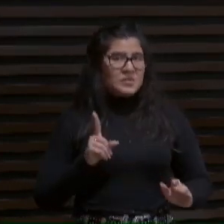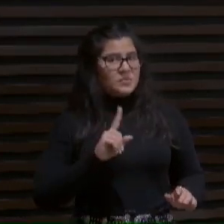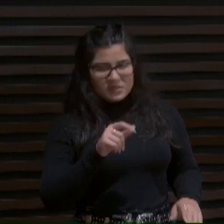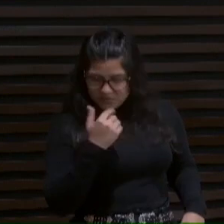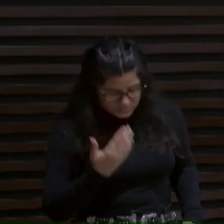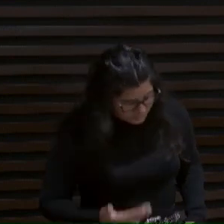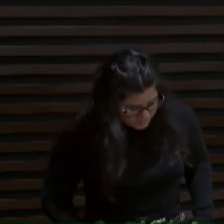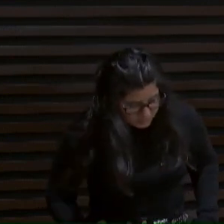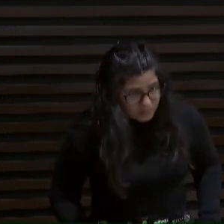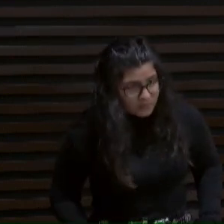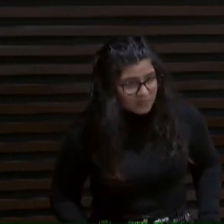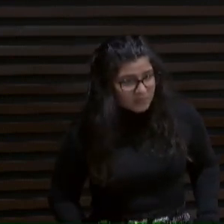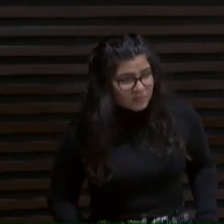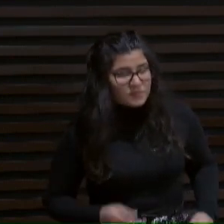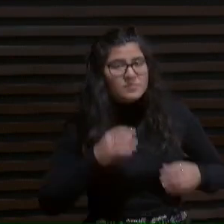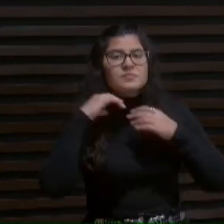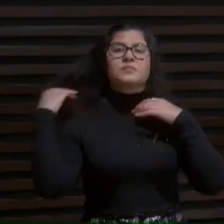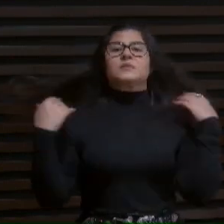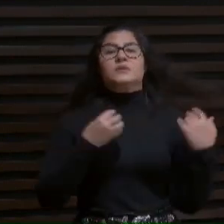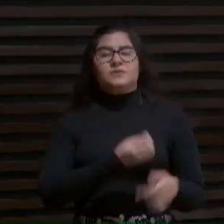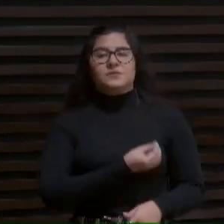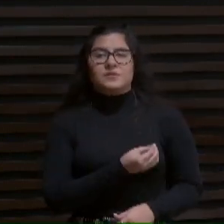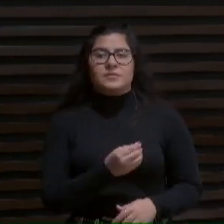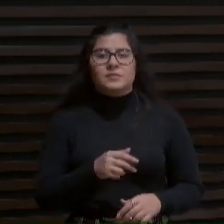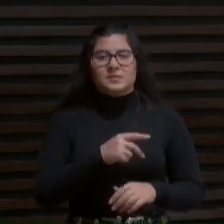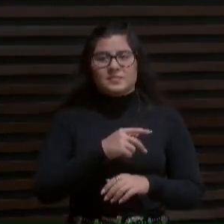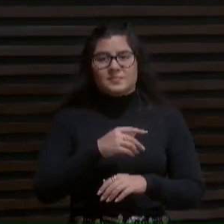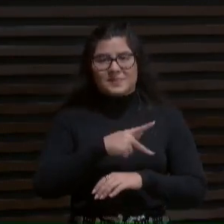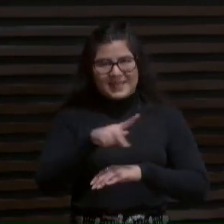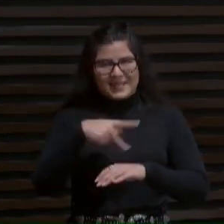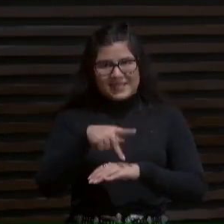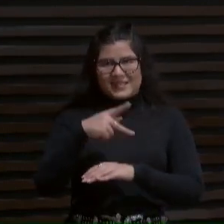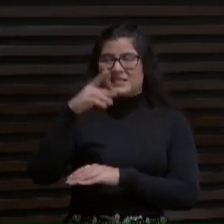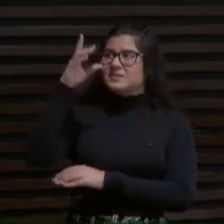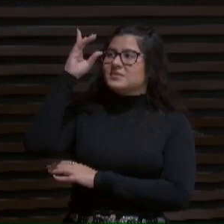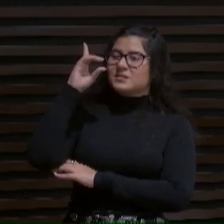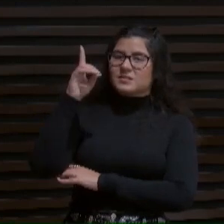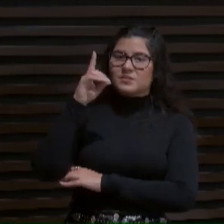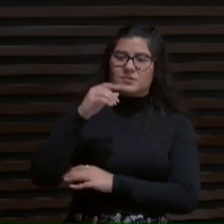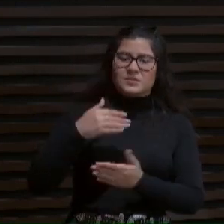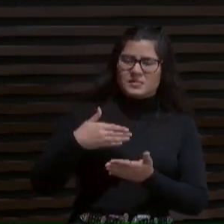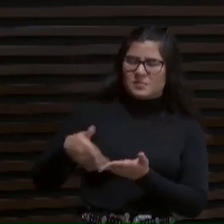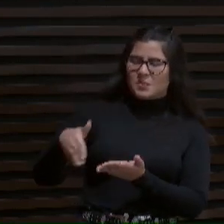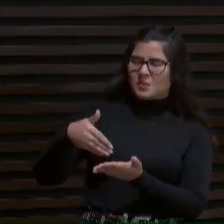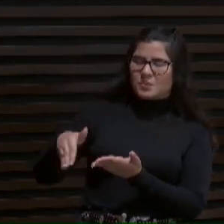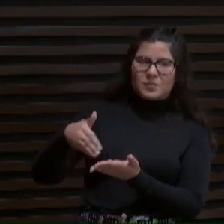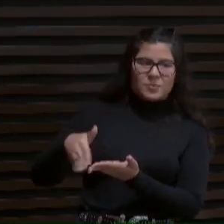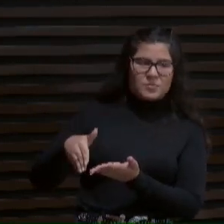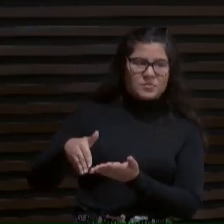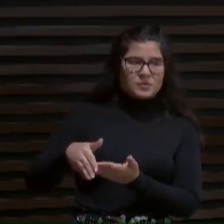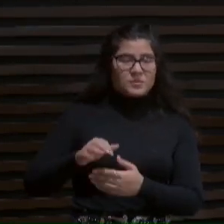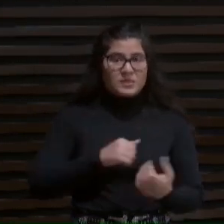naquela terra de Deus, naquela pátria de Deus, naquele país de Deus. E eles foram banidos daquela terra e levados para a